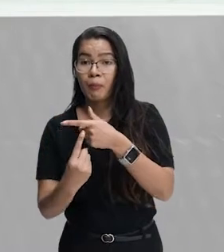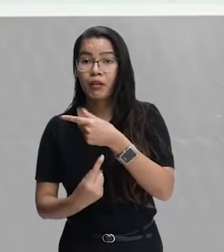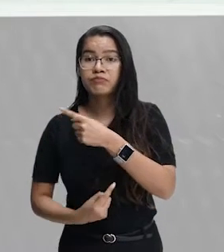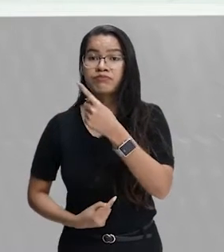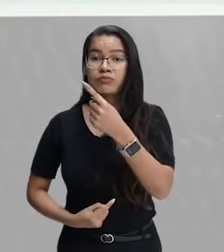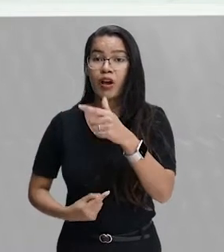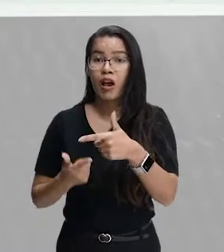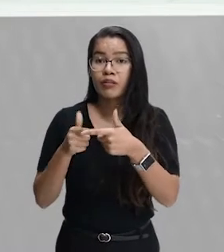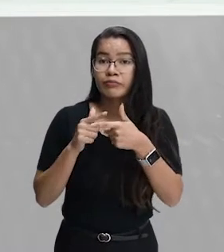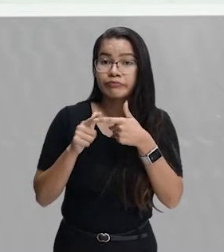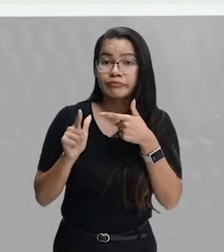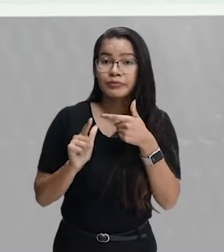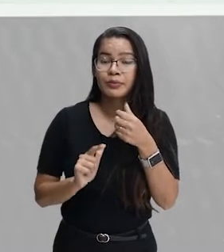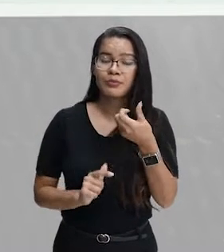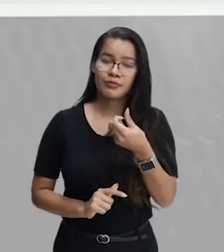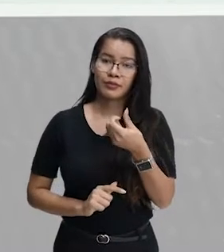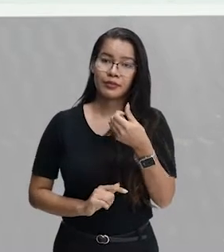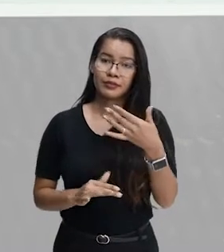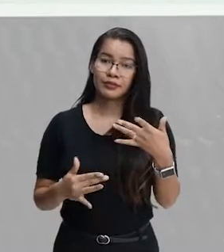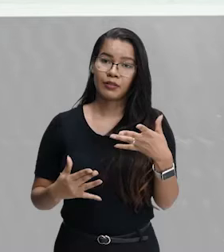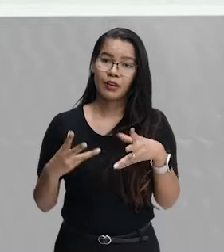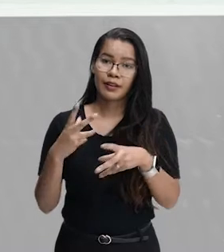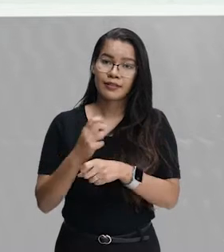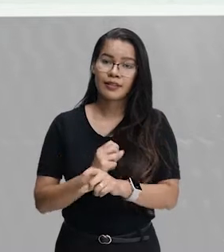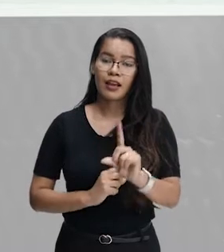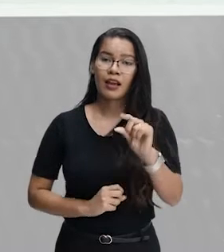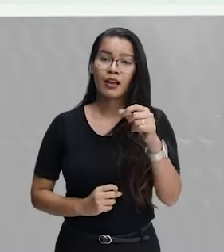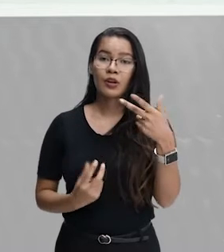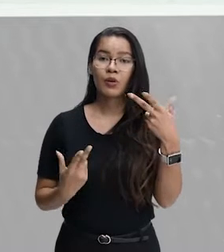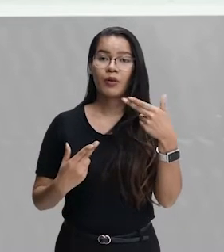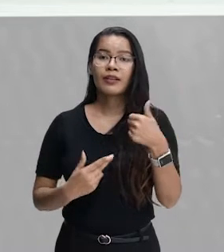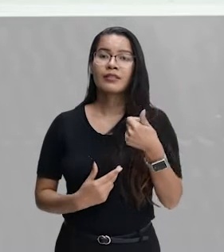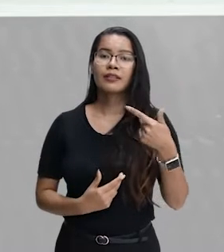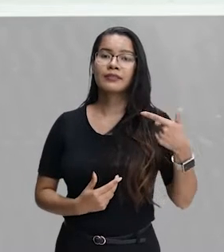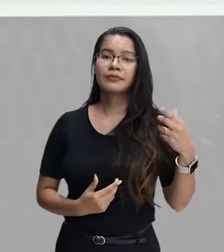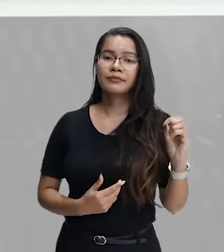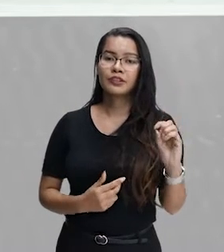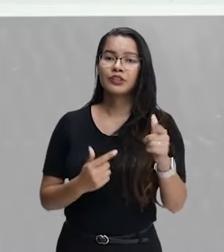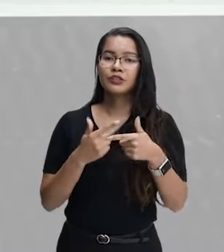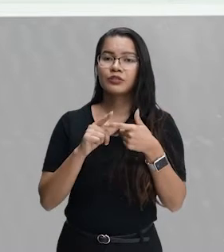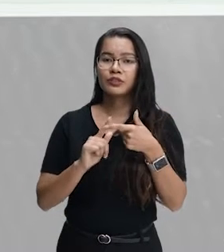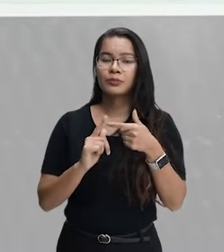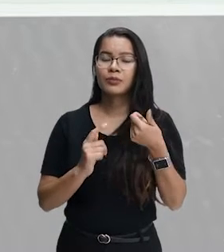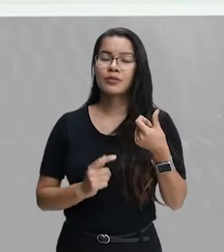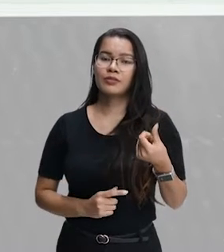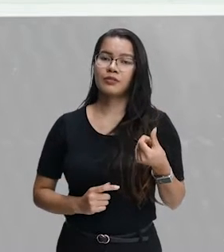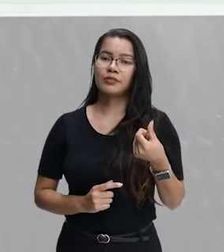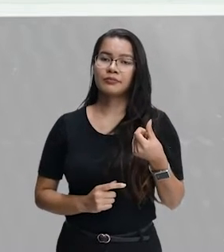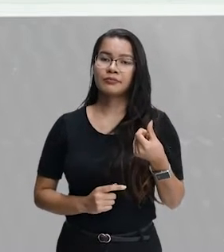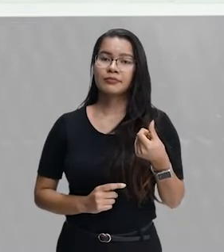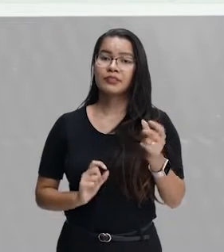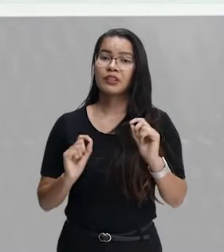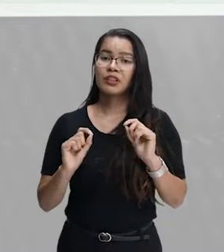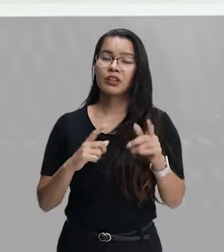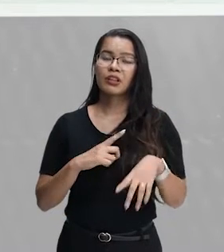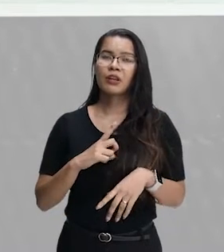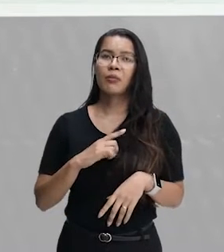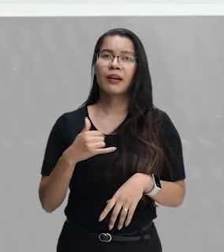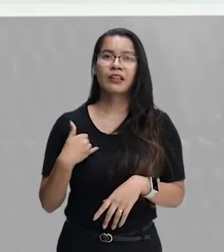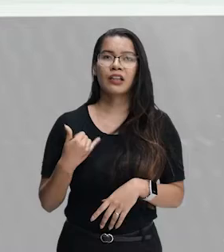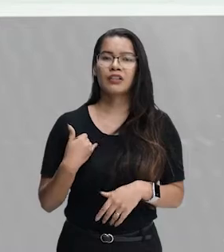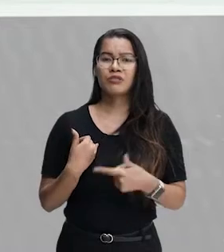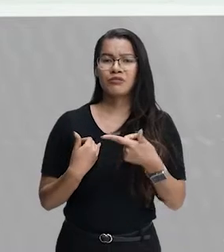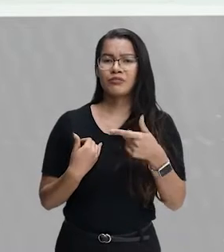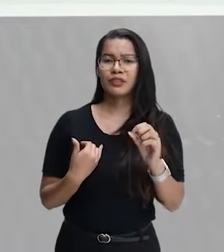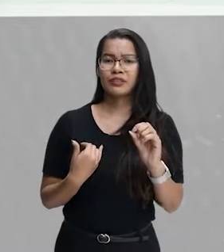1 e dividir por 6, isso aqui vai dar também 120, dividido por 6, que eu vou ter uma idade